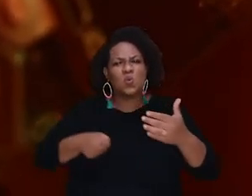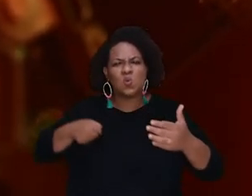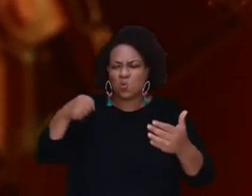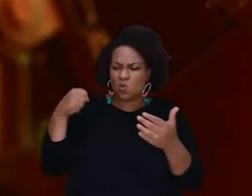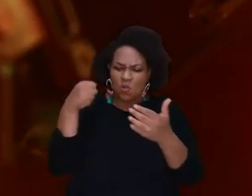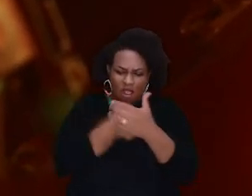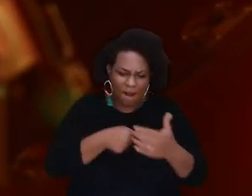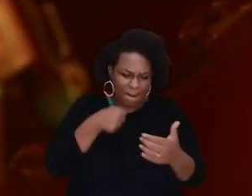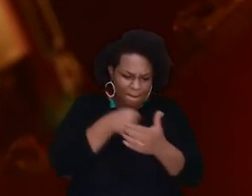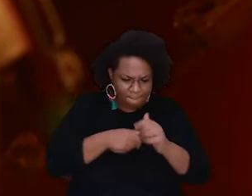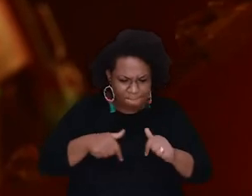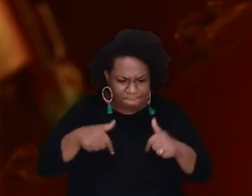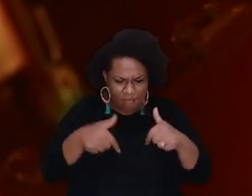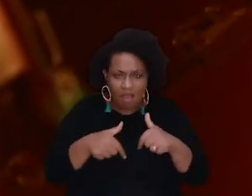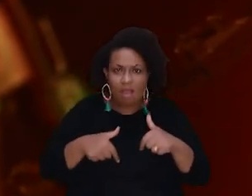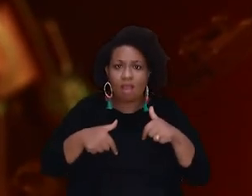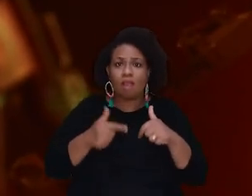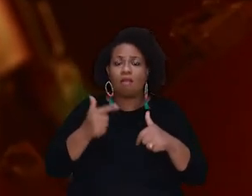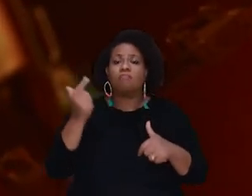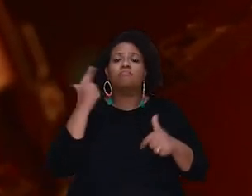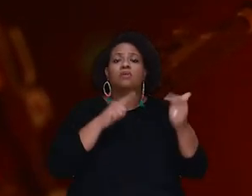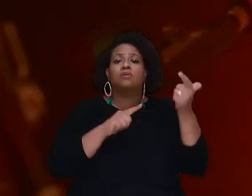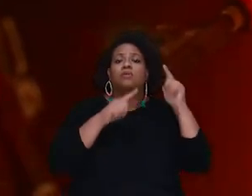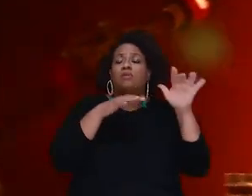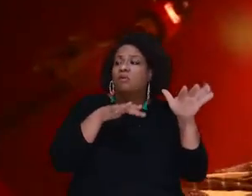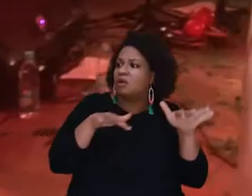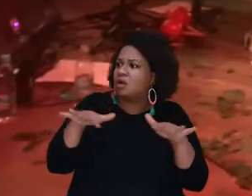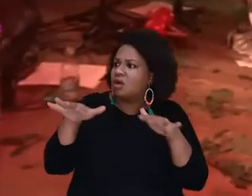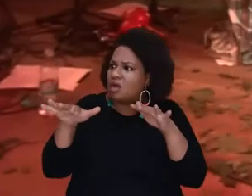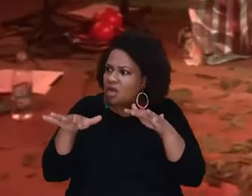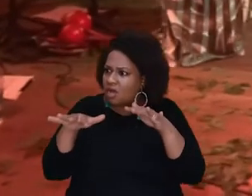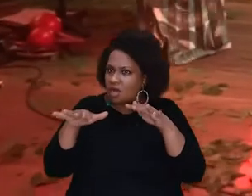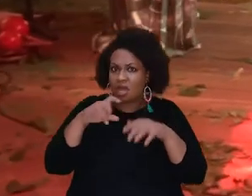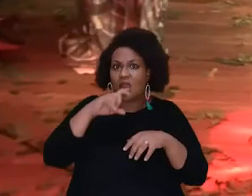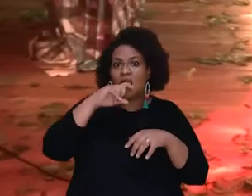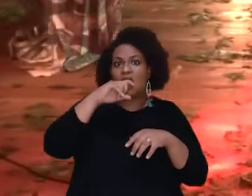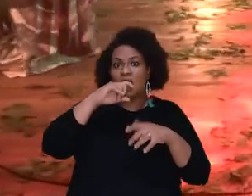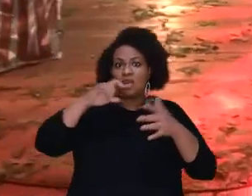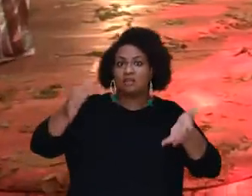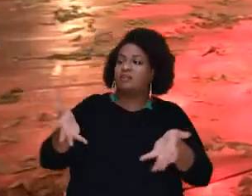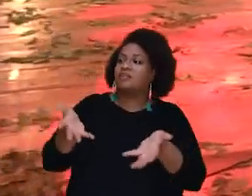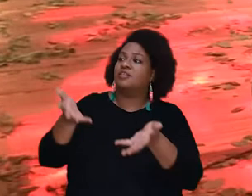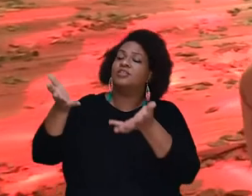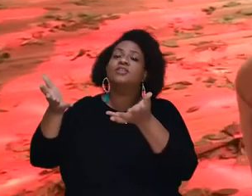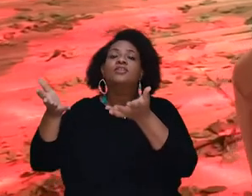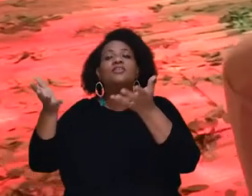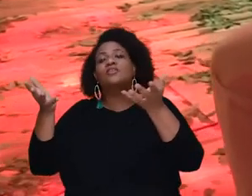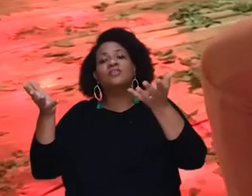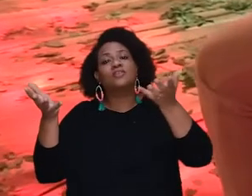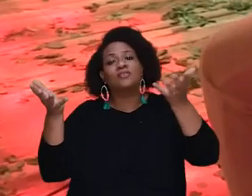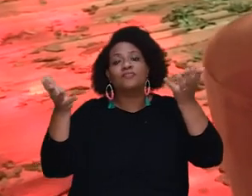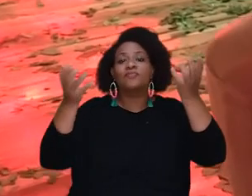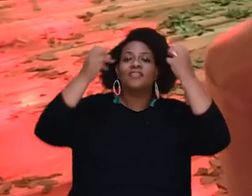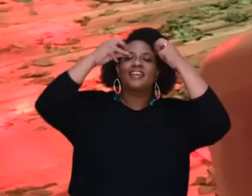consagrou. Por isso o negro lutou e acabou, inveja de se